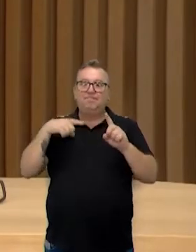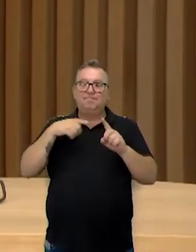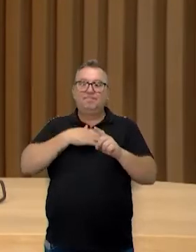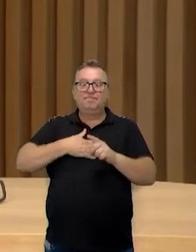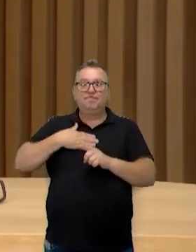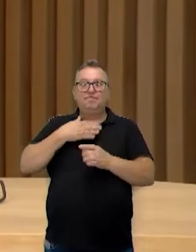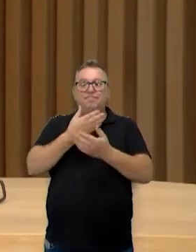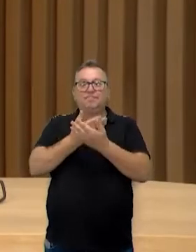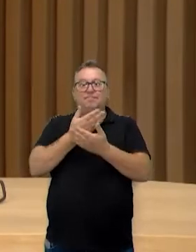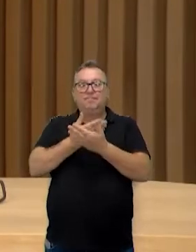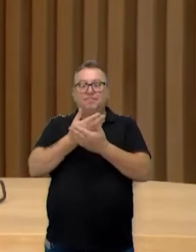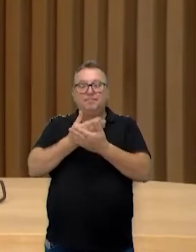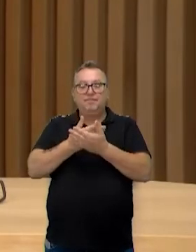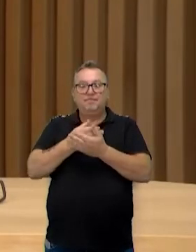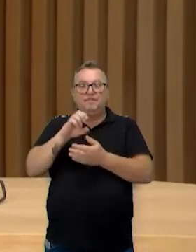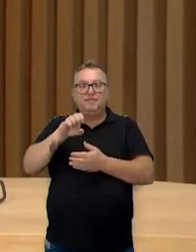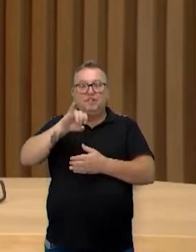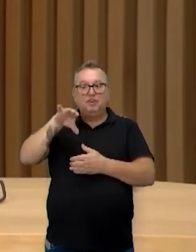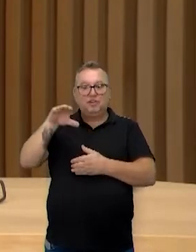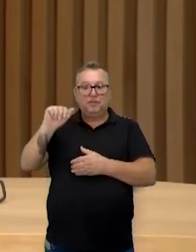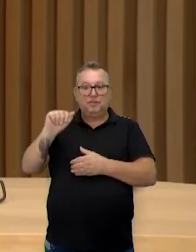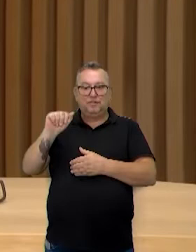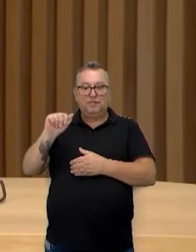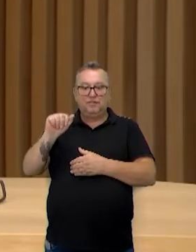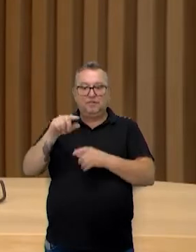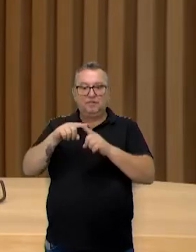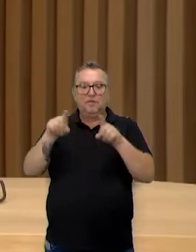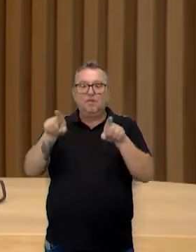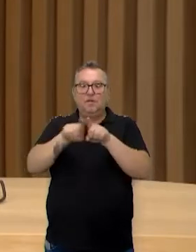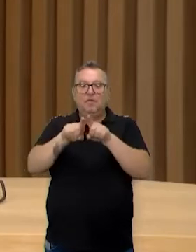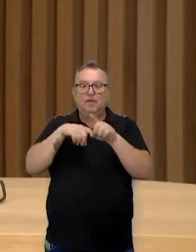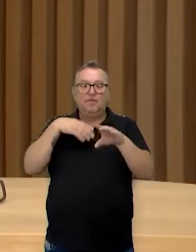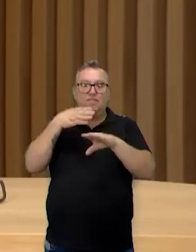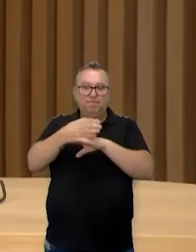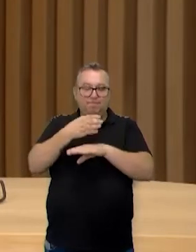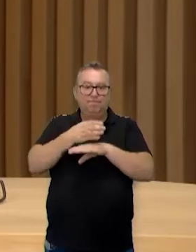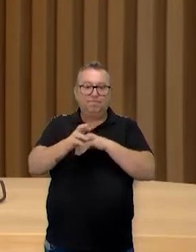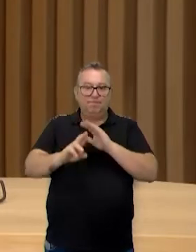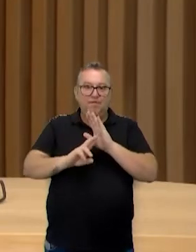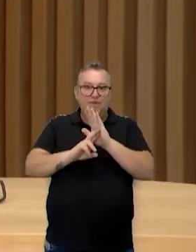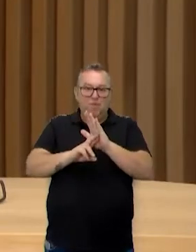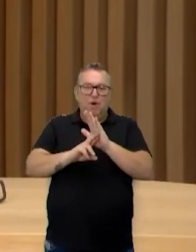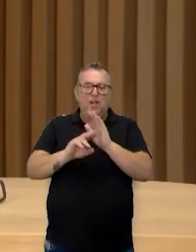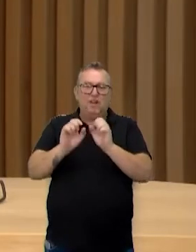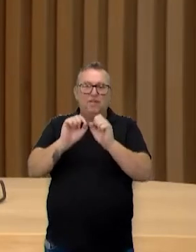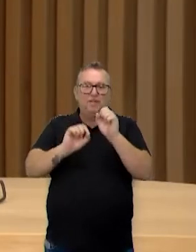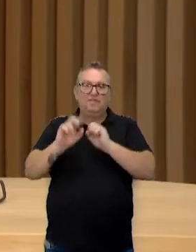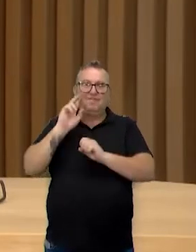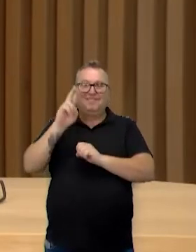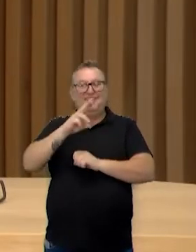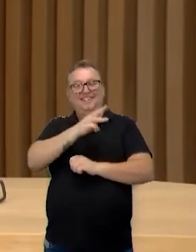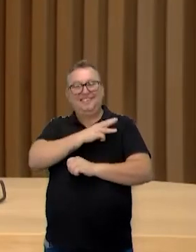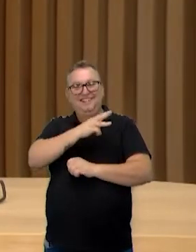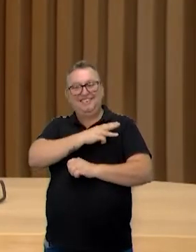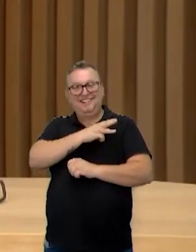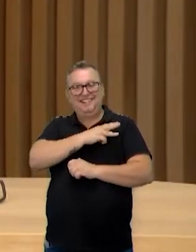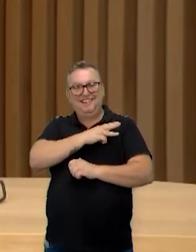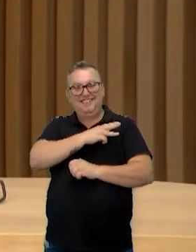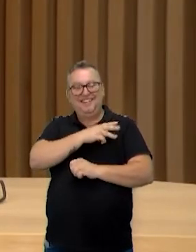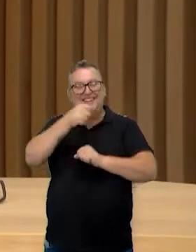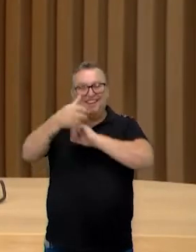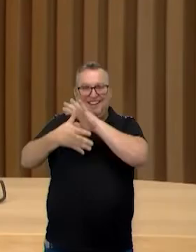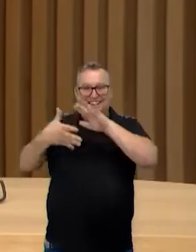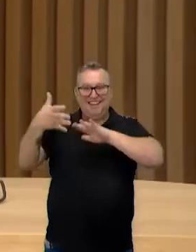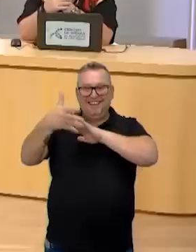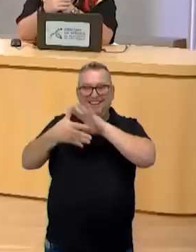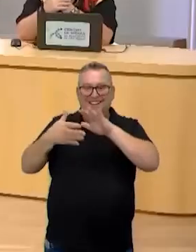apreciar a aula do EJA, né? Então, fiz questão aí de vir aí representar. Estou vendo aí o meu amigo Sidney no Libras.